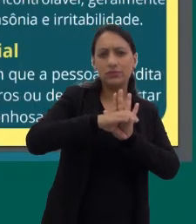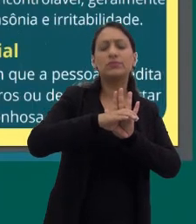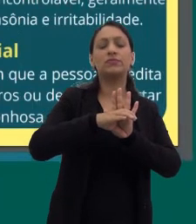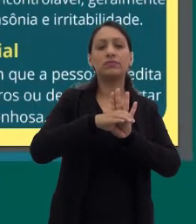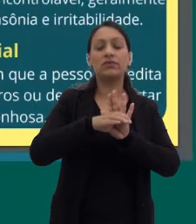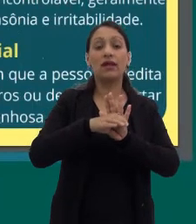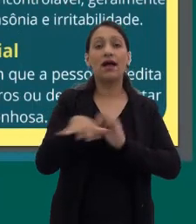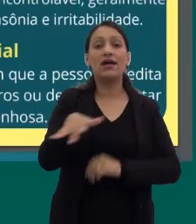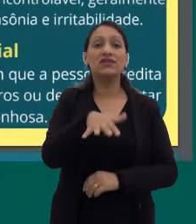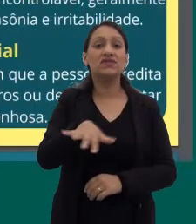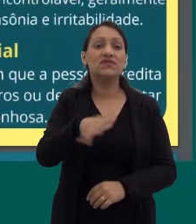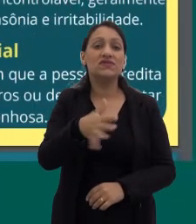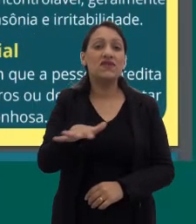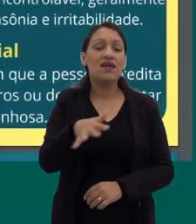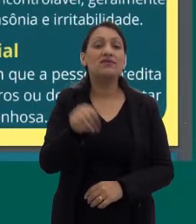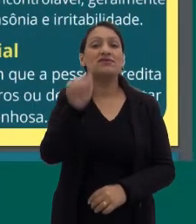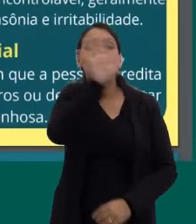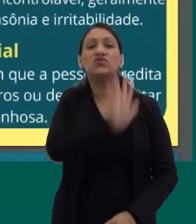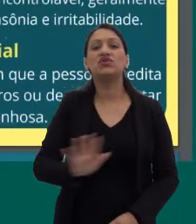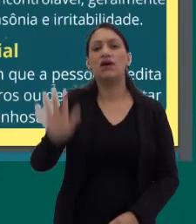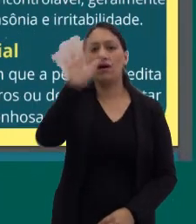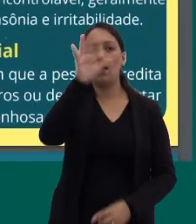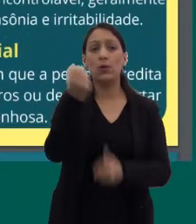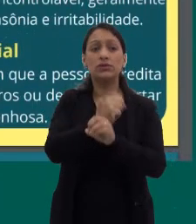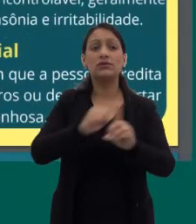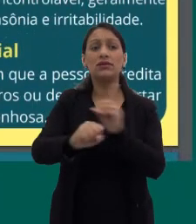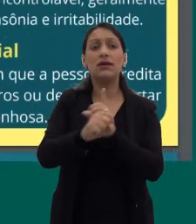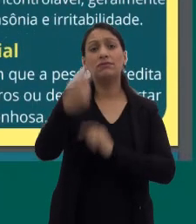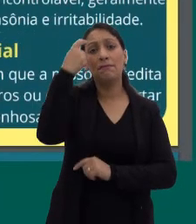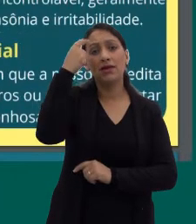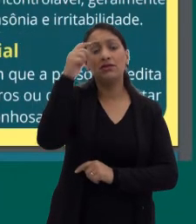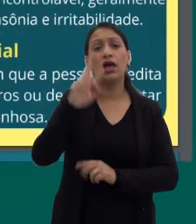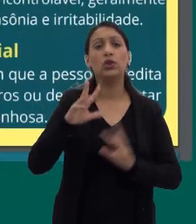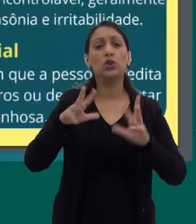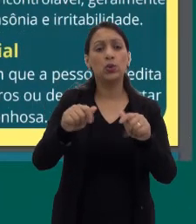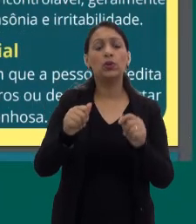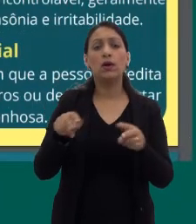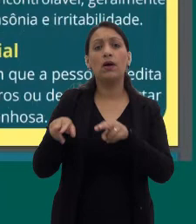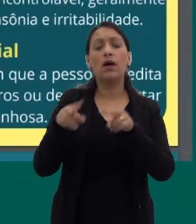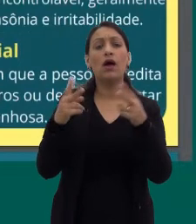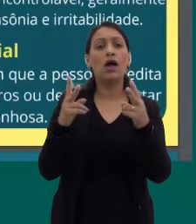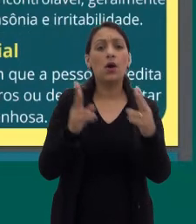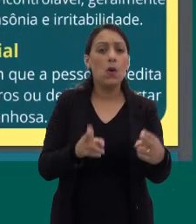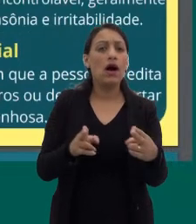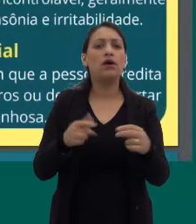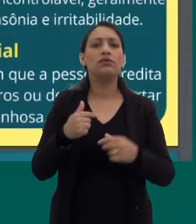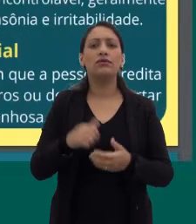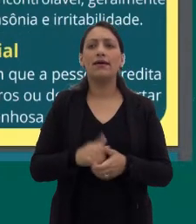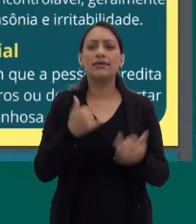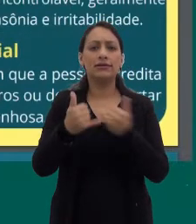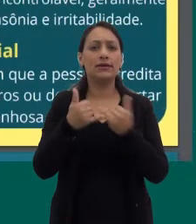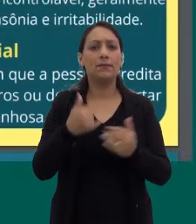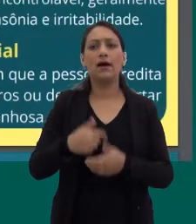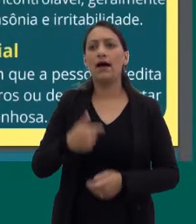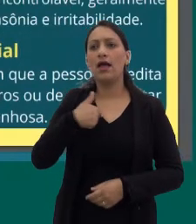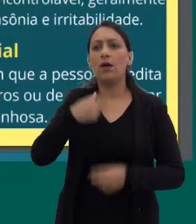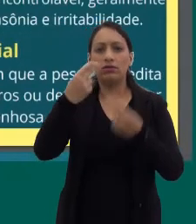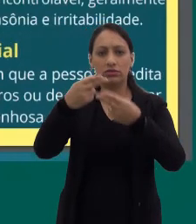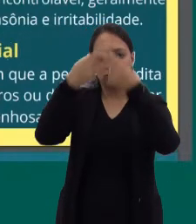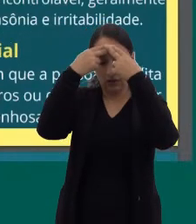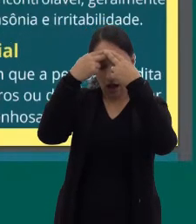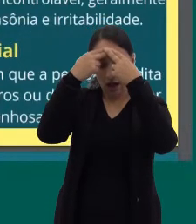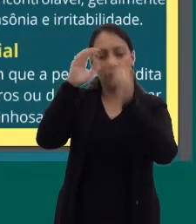vezes generalizados na sociedade. Então, muita gente fala assim, estou com TEPT, né? Passei por uma situação traumática